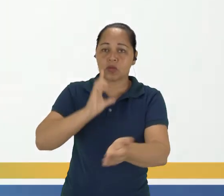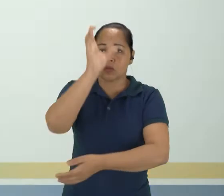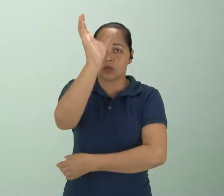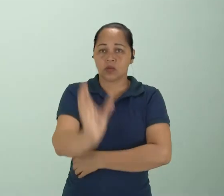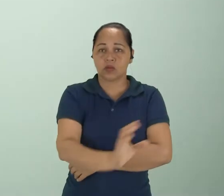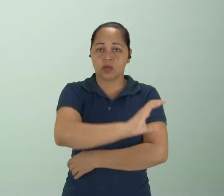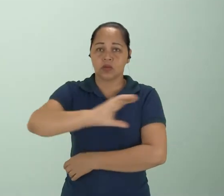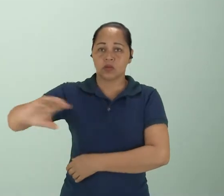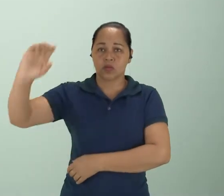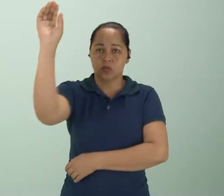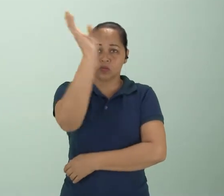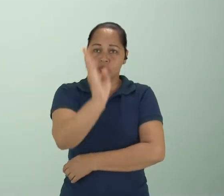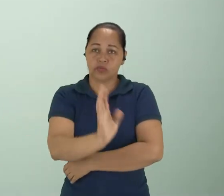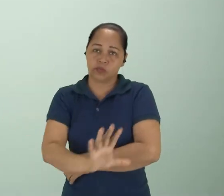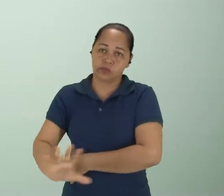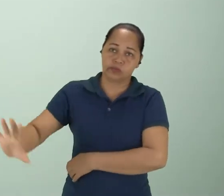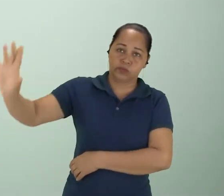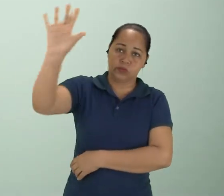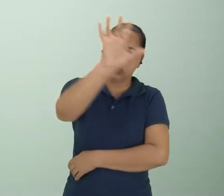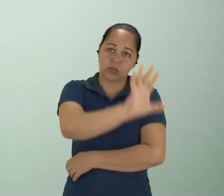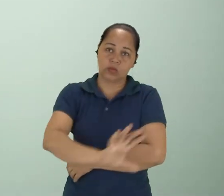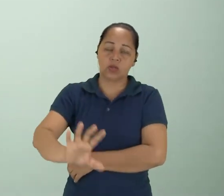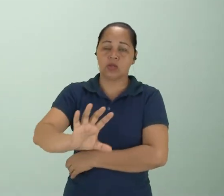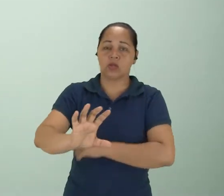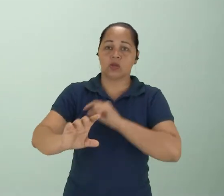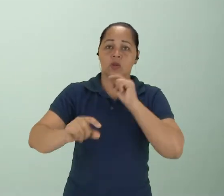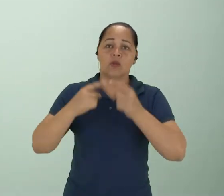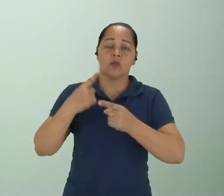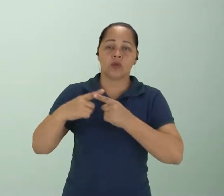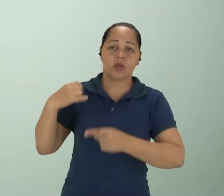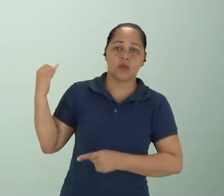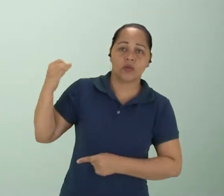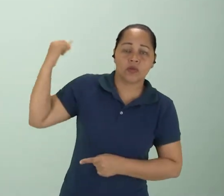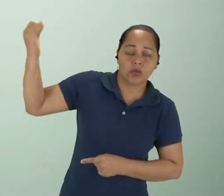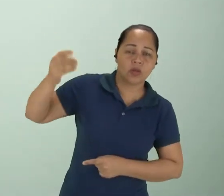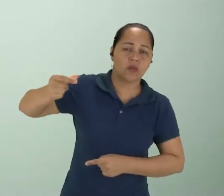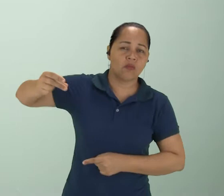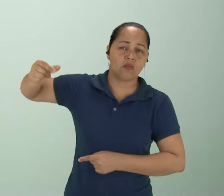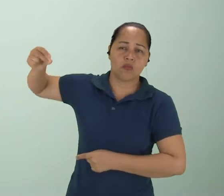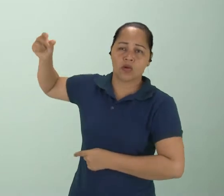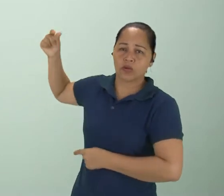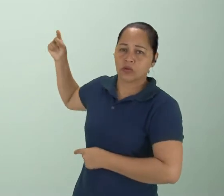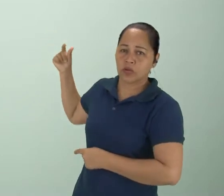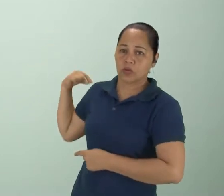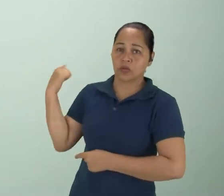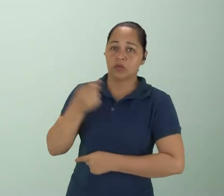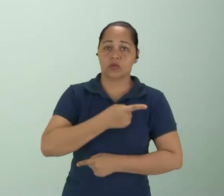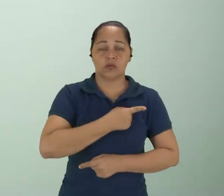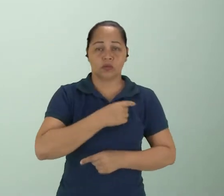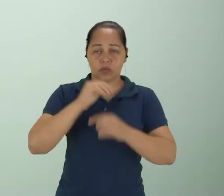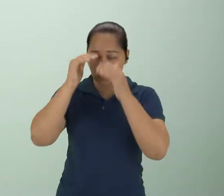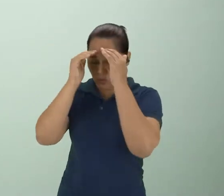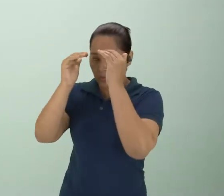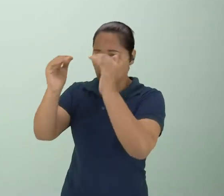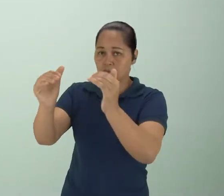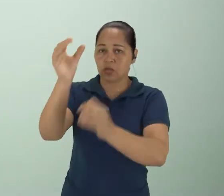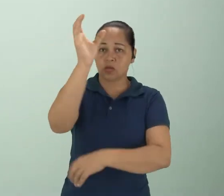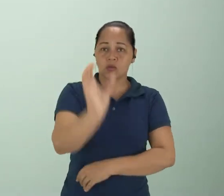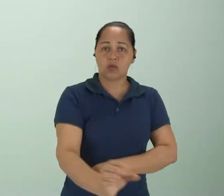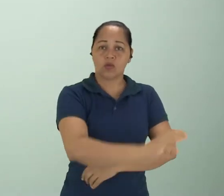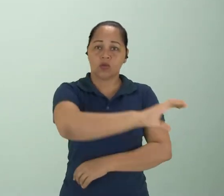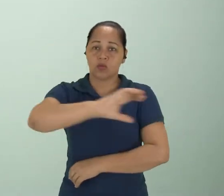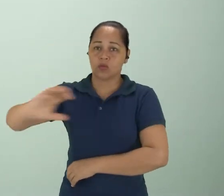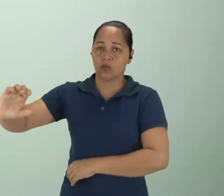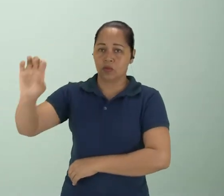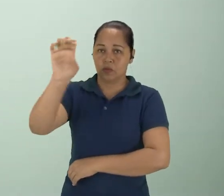no Brasil. Isso se torna muito importante porque durante muito tempo vamos obedecer à ortodoxia católica